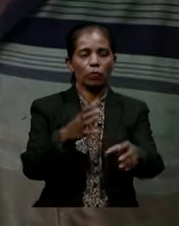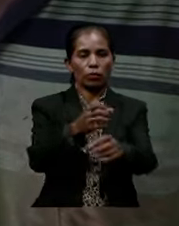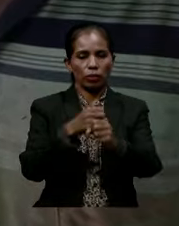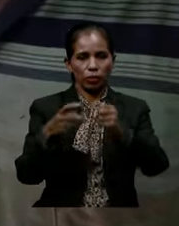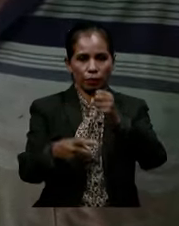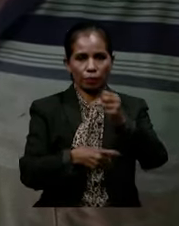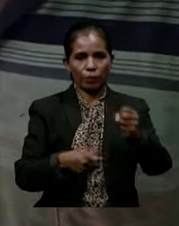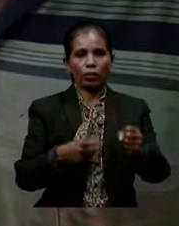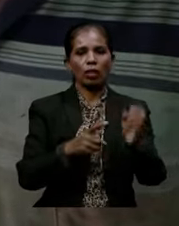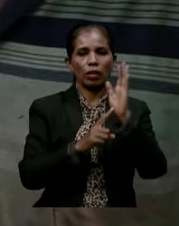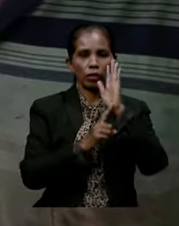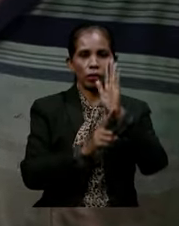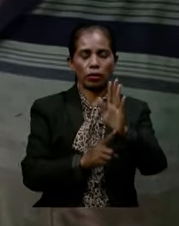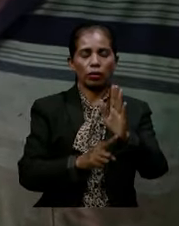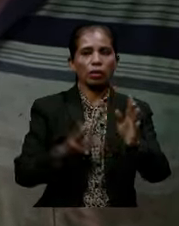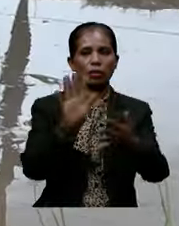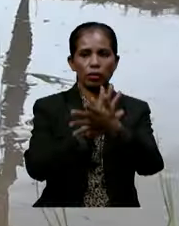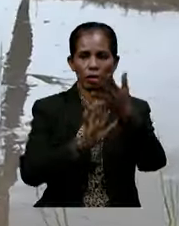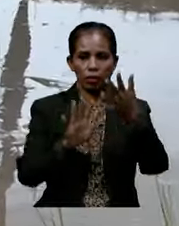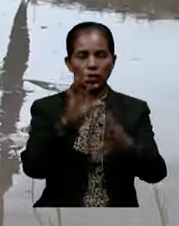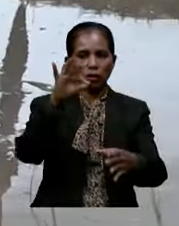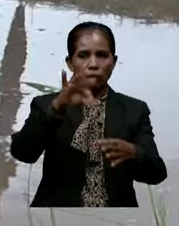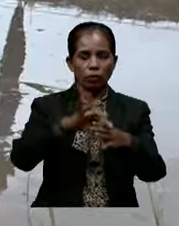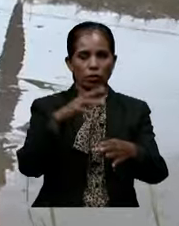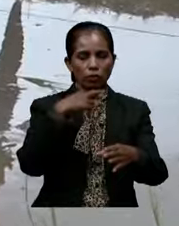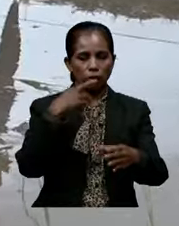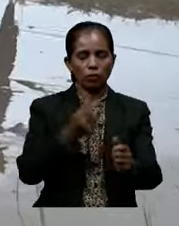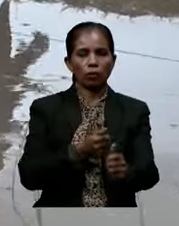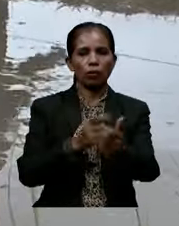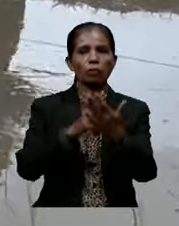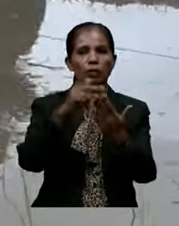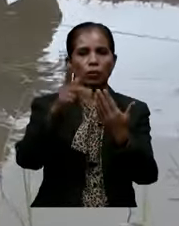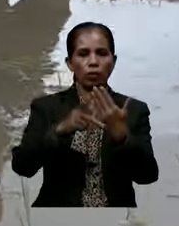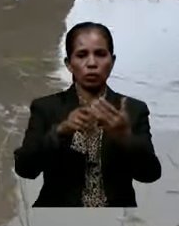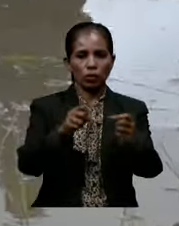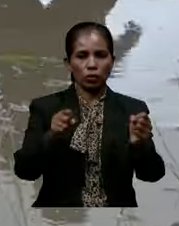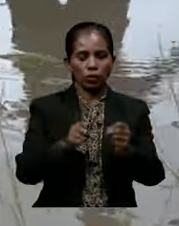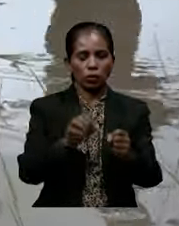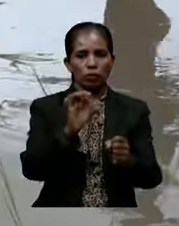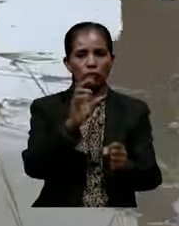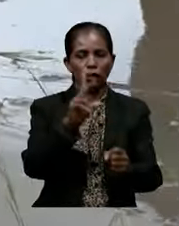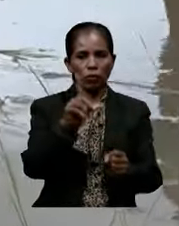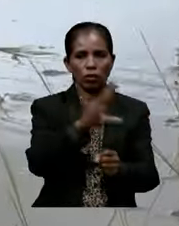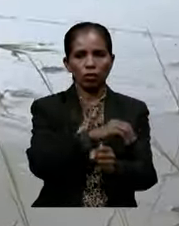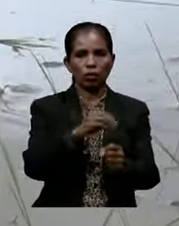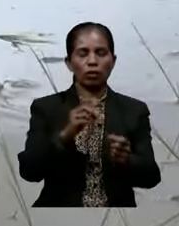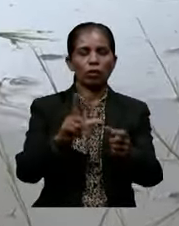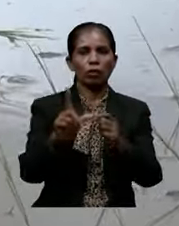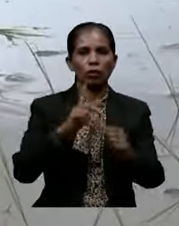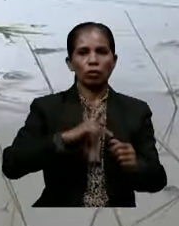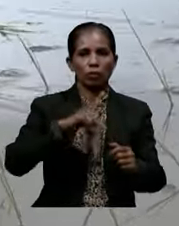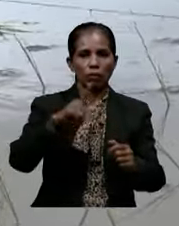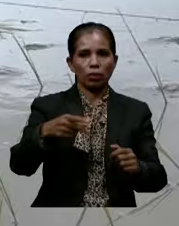Rui Castro hato kestau ne e sermonia lanzamento kudahare tu il programa demoplot e suku fulluru, posto administrativo Los Palos,